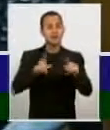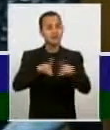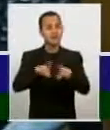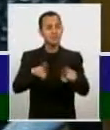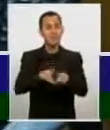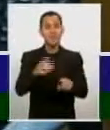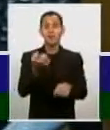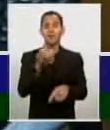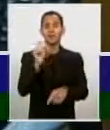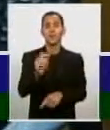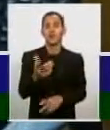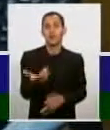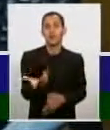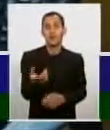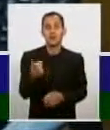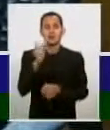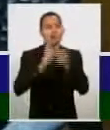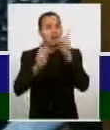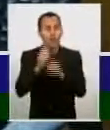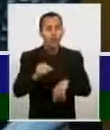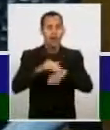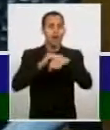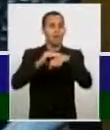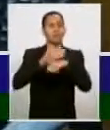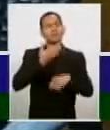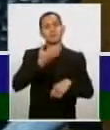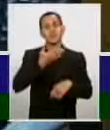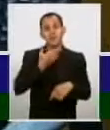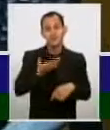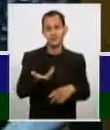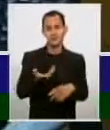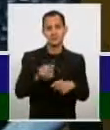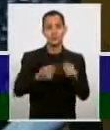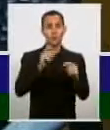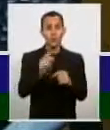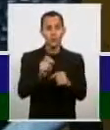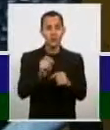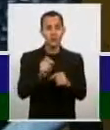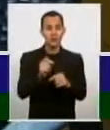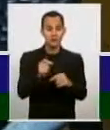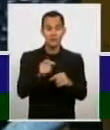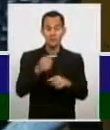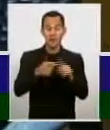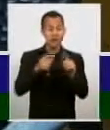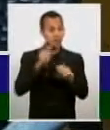quer também dialogar, conversar, e entra. E